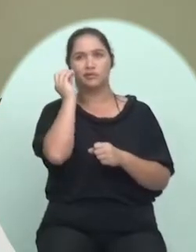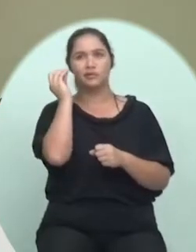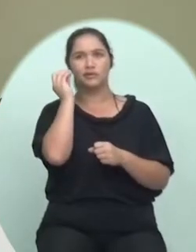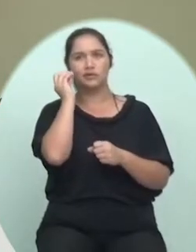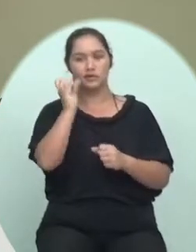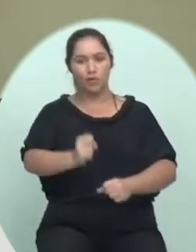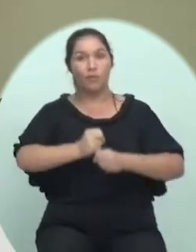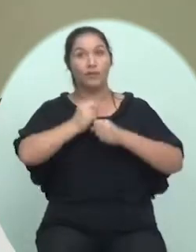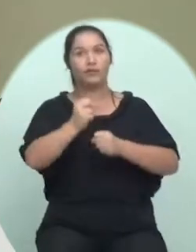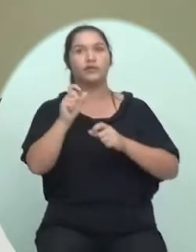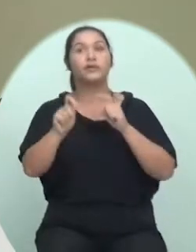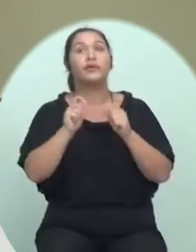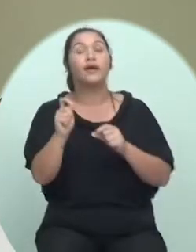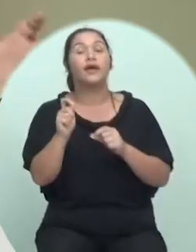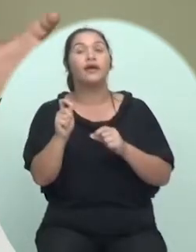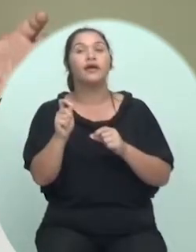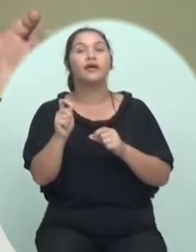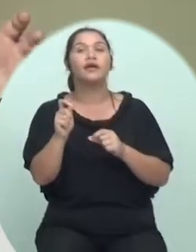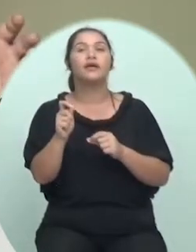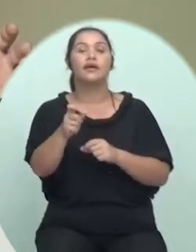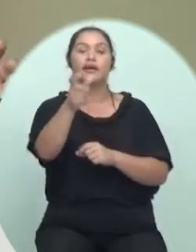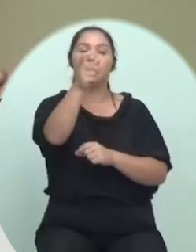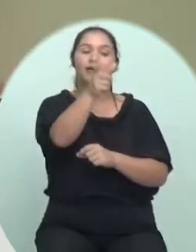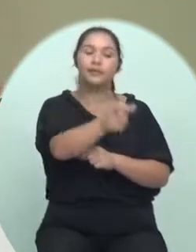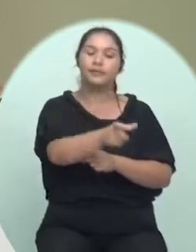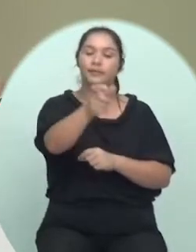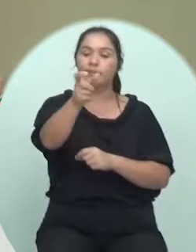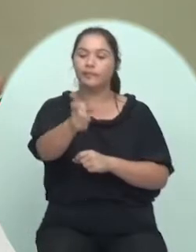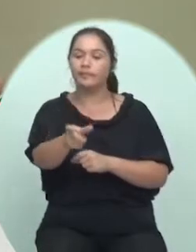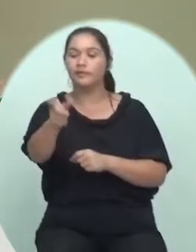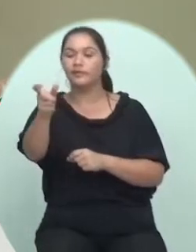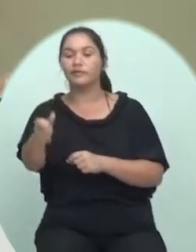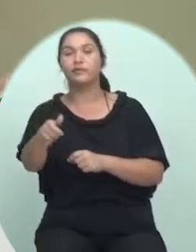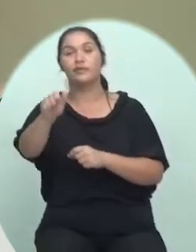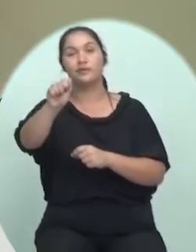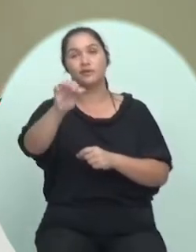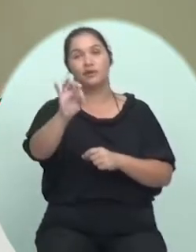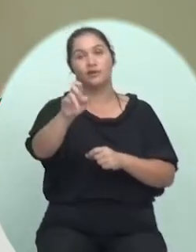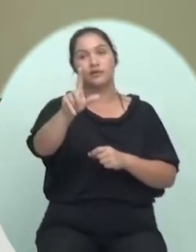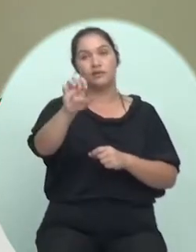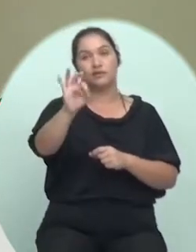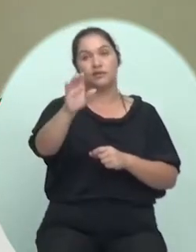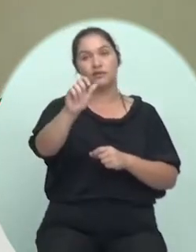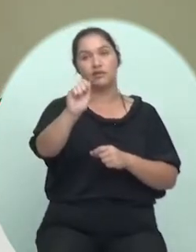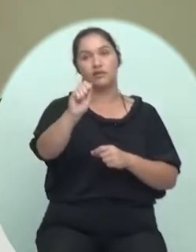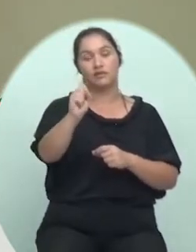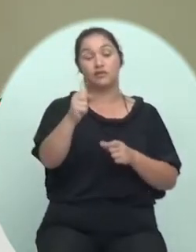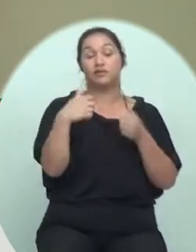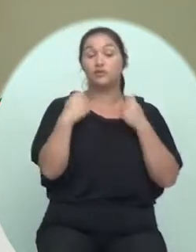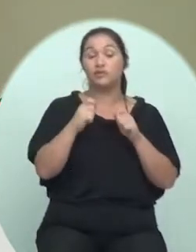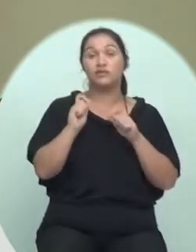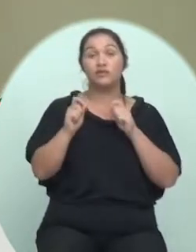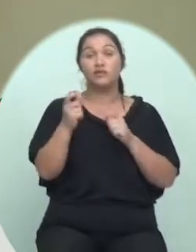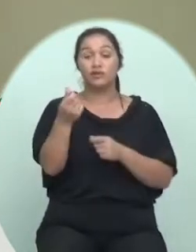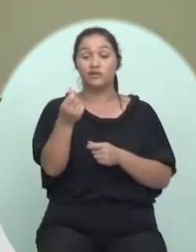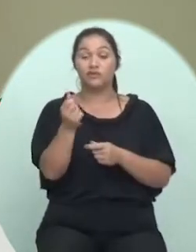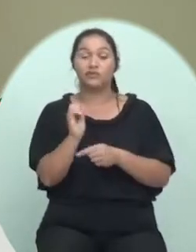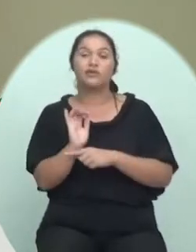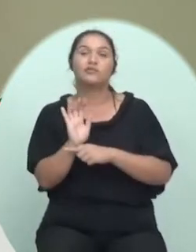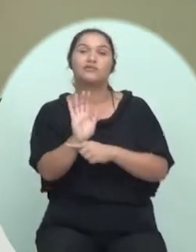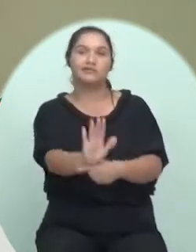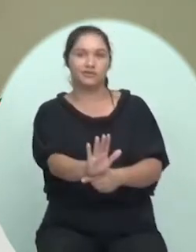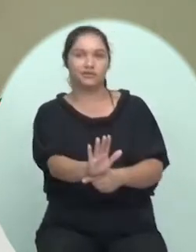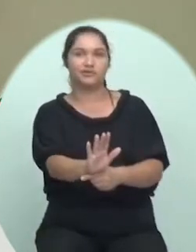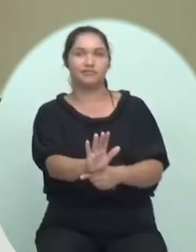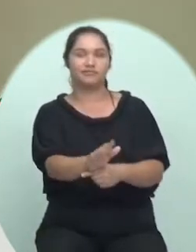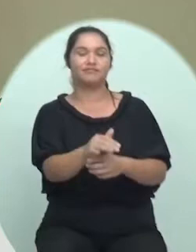bolsa atléticos e tal, não conseguimos os vereadores todos. Então, quem sabe agora ele realmente, dois parabéns para ele. E essa luta dele